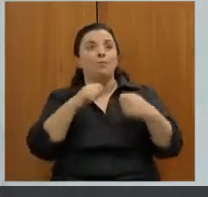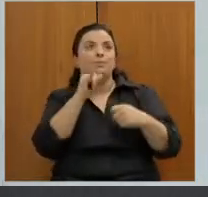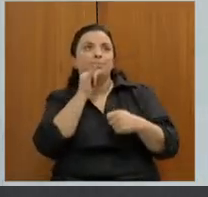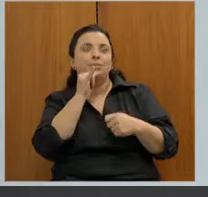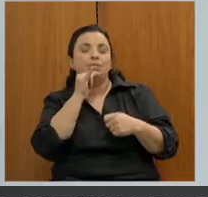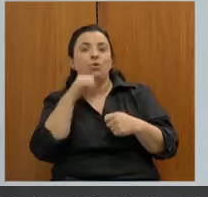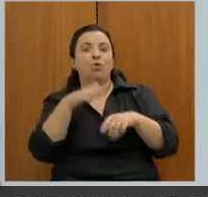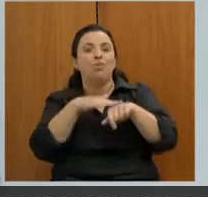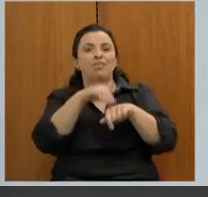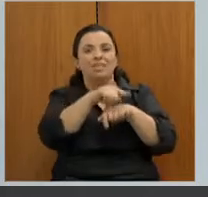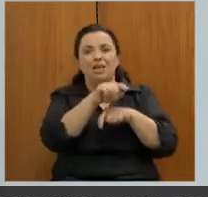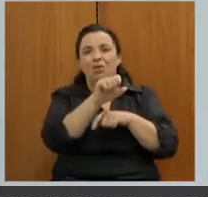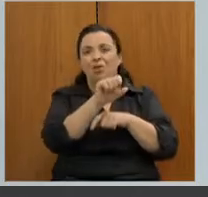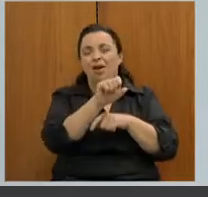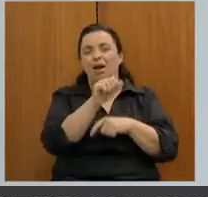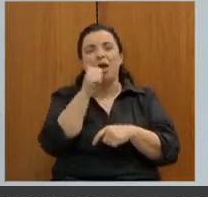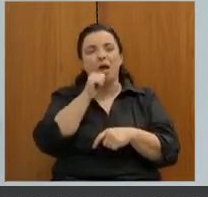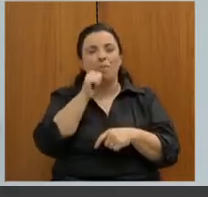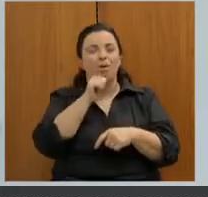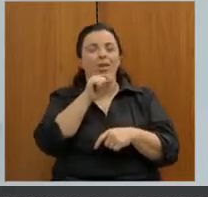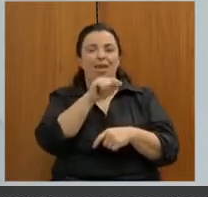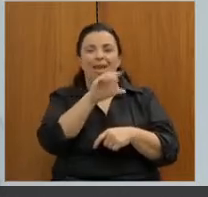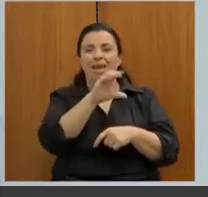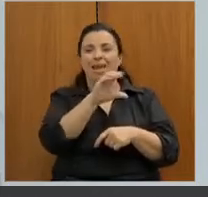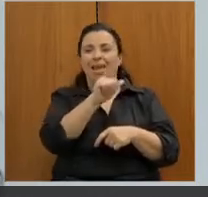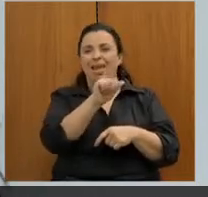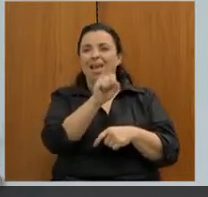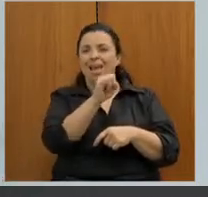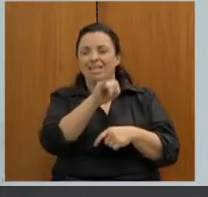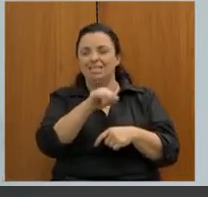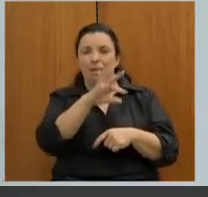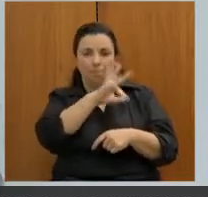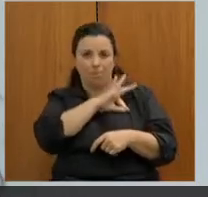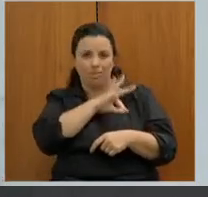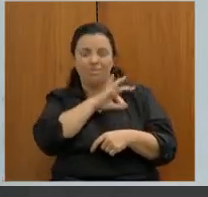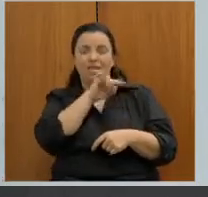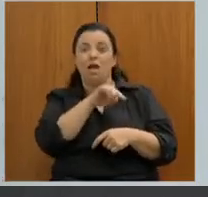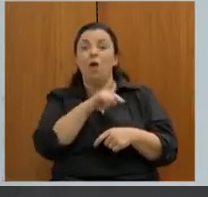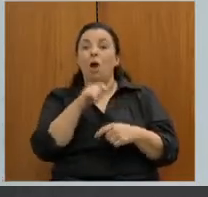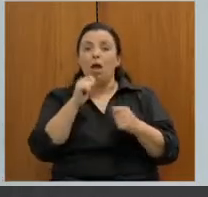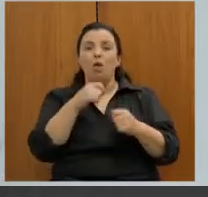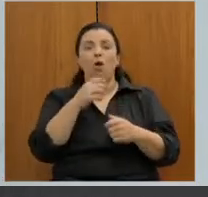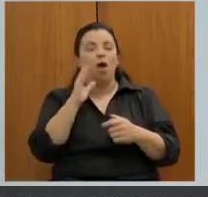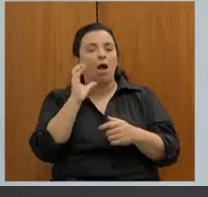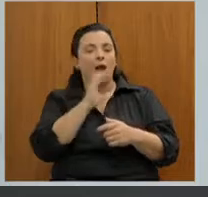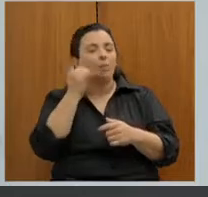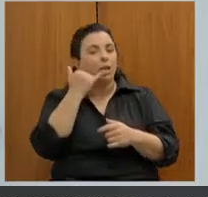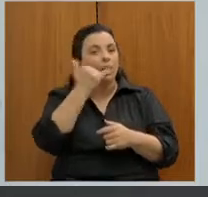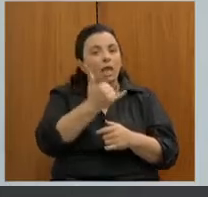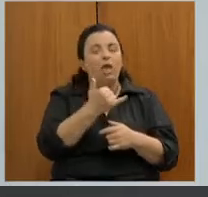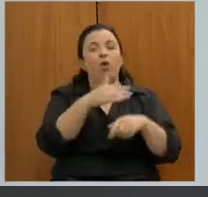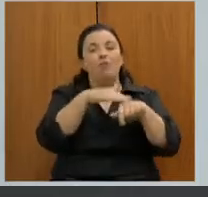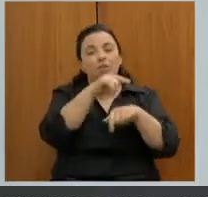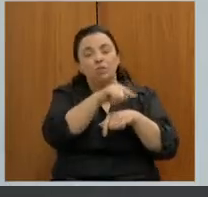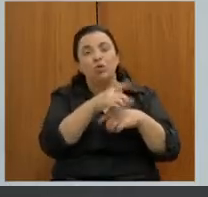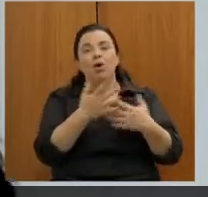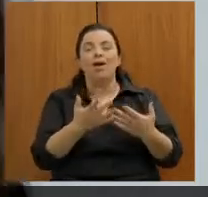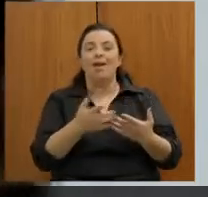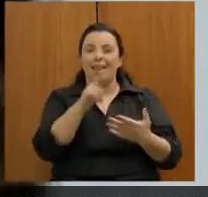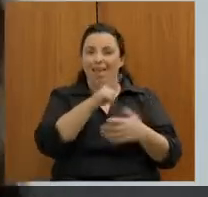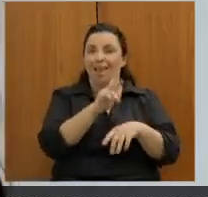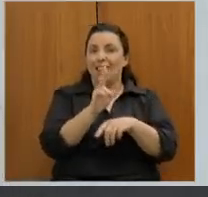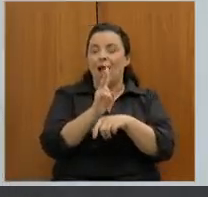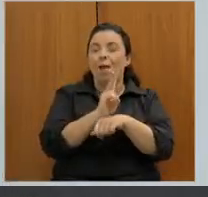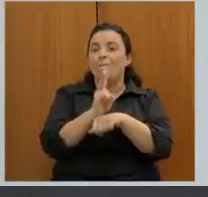que é responsável pela patrulha né para a saída violenta do médico a Sony relacionam ela quando eu preciso